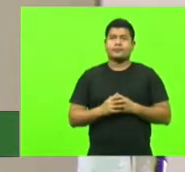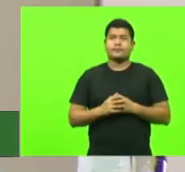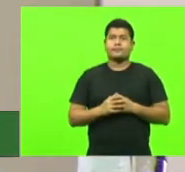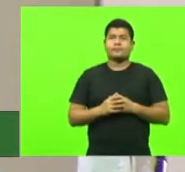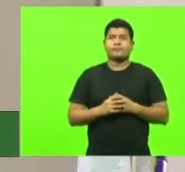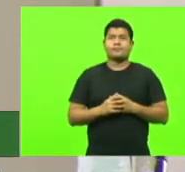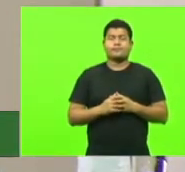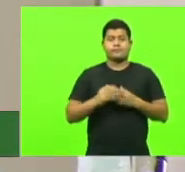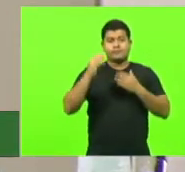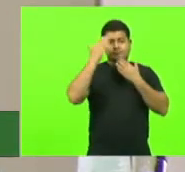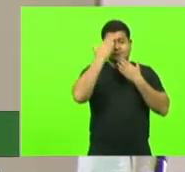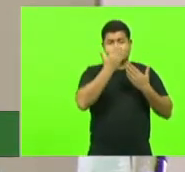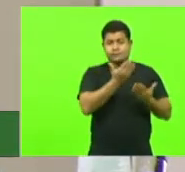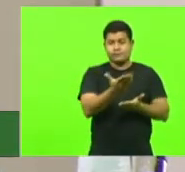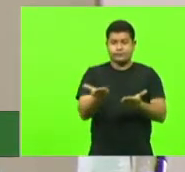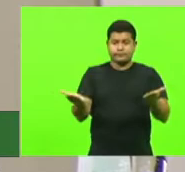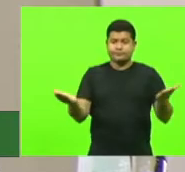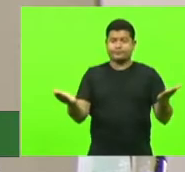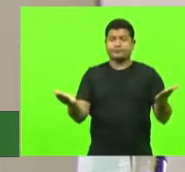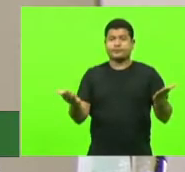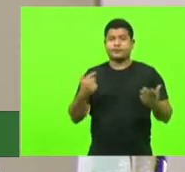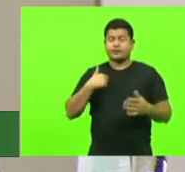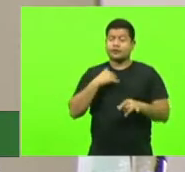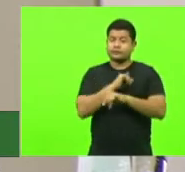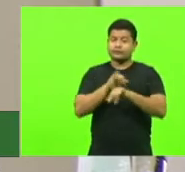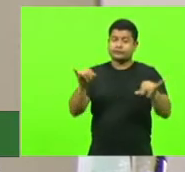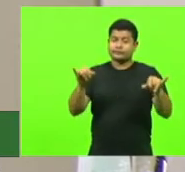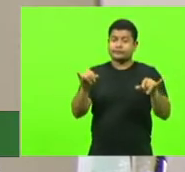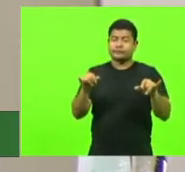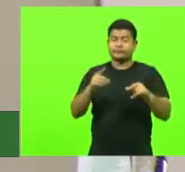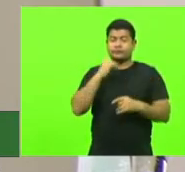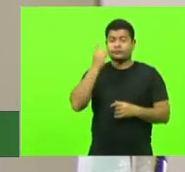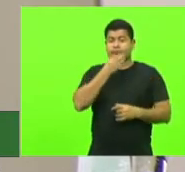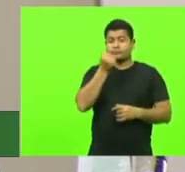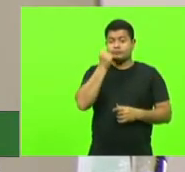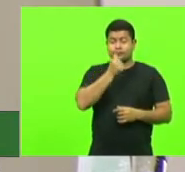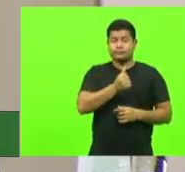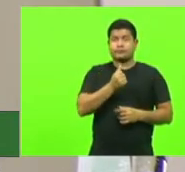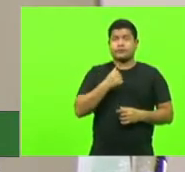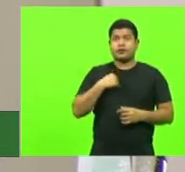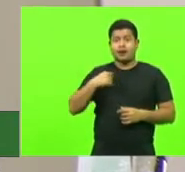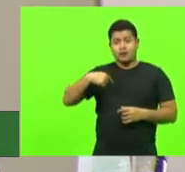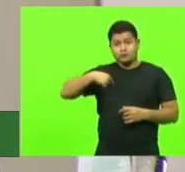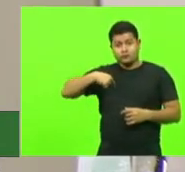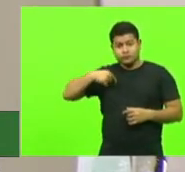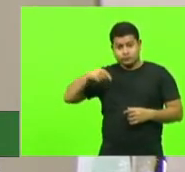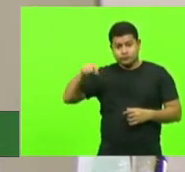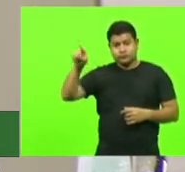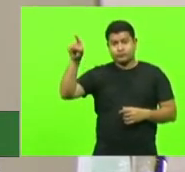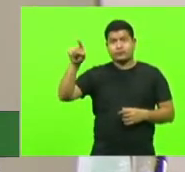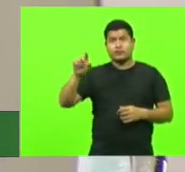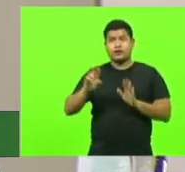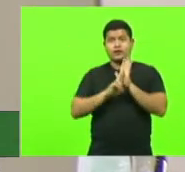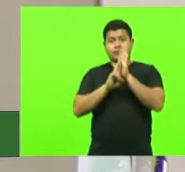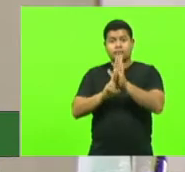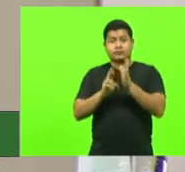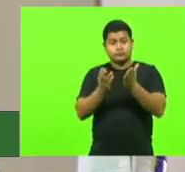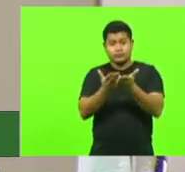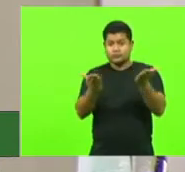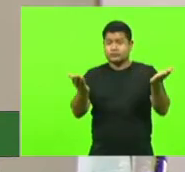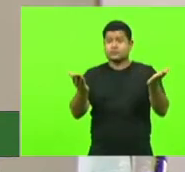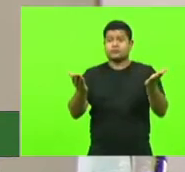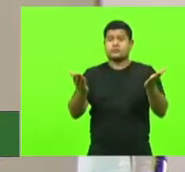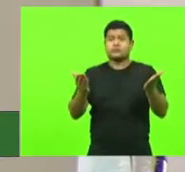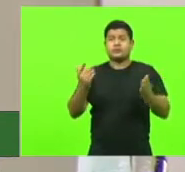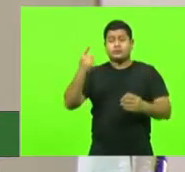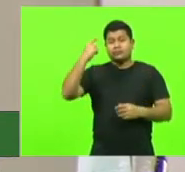Obrigado, senhores, mas quero dizer a todos, deputados e deputadas, que lá estive representando Vossas Excelências, porque eu